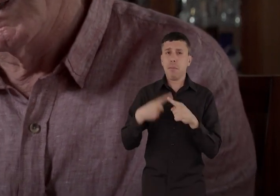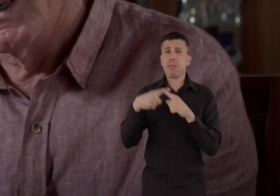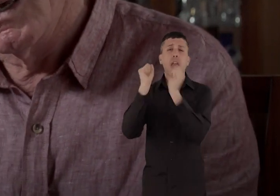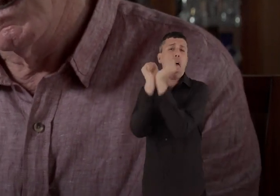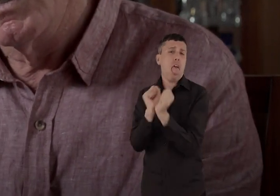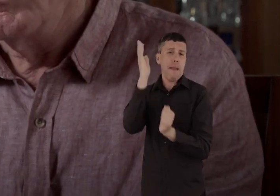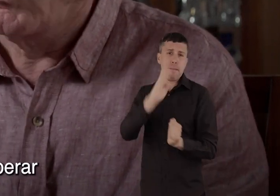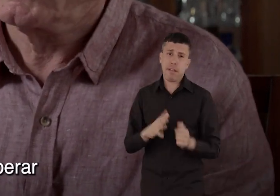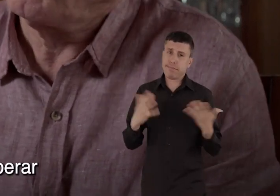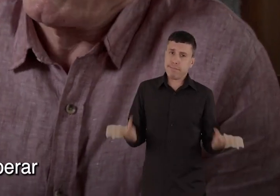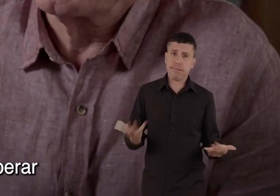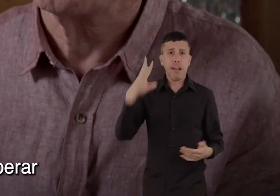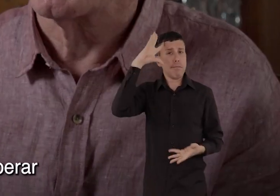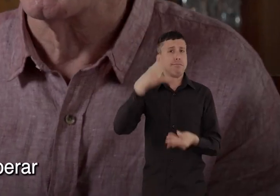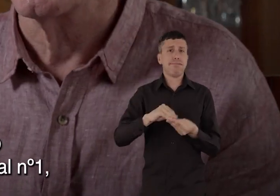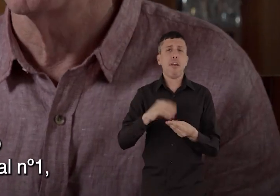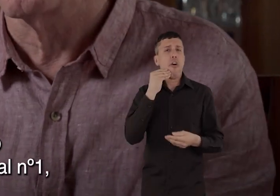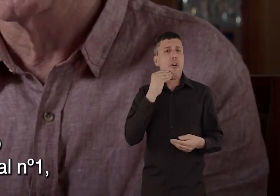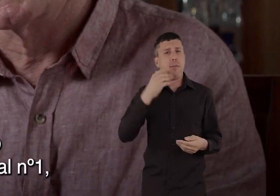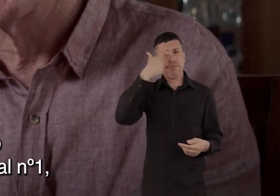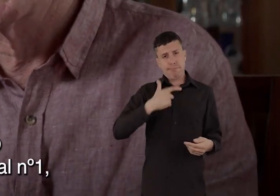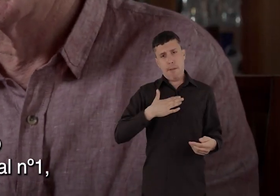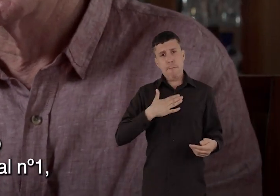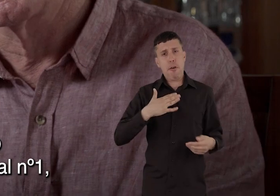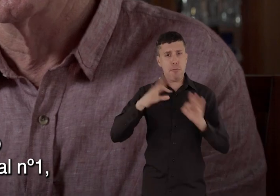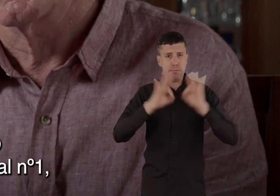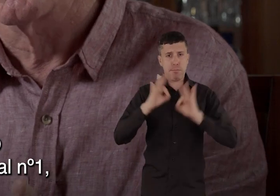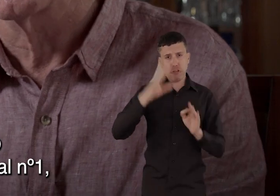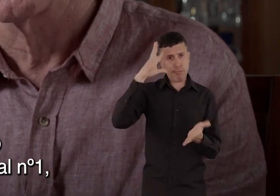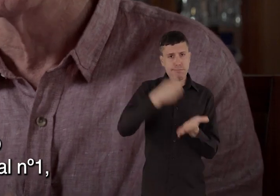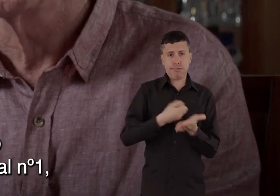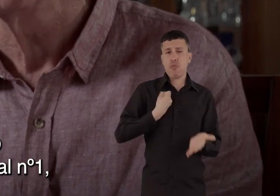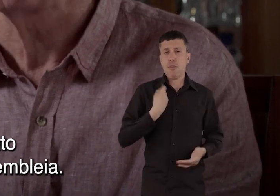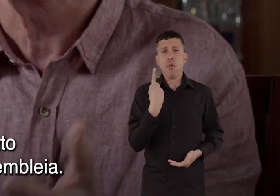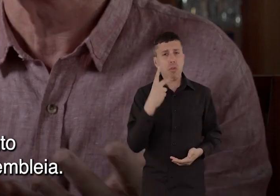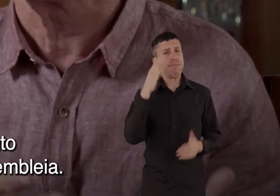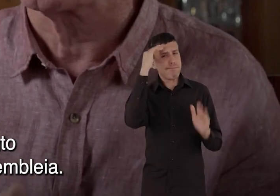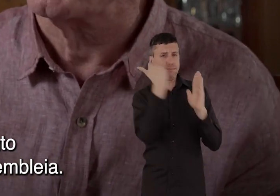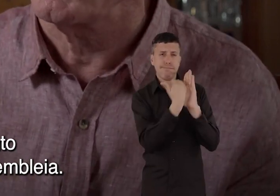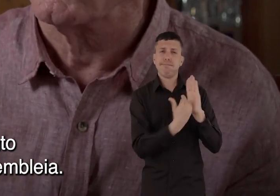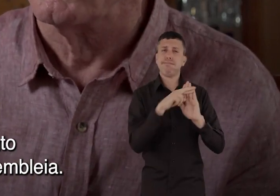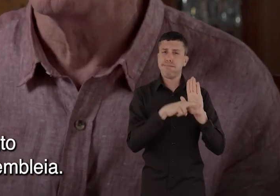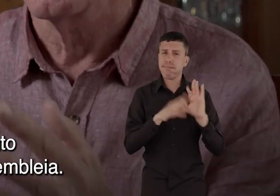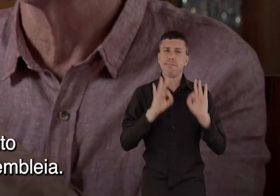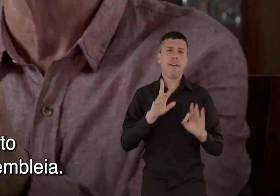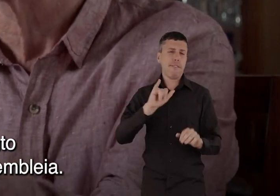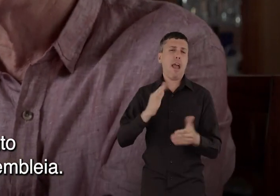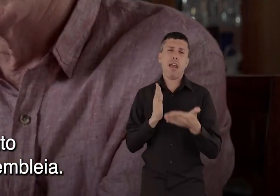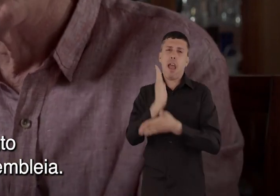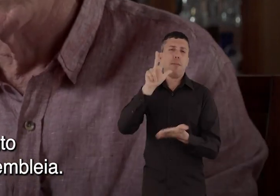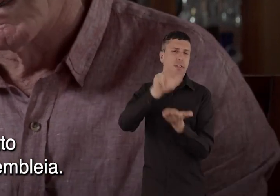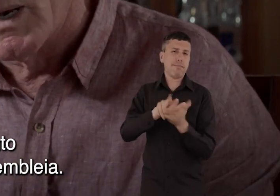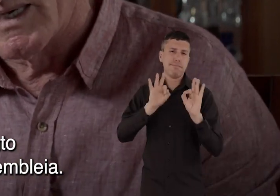Brasil. Bom, então era de esperar que o meu projeto de decisão constitucional número 1, previsto no regimento,